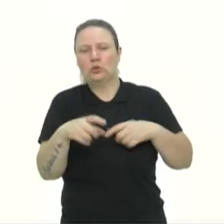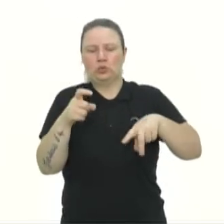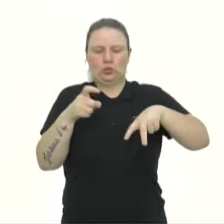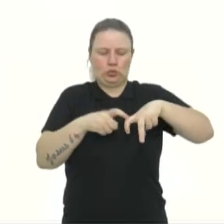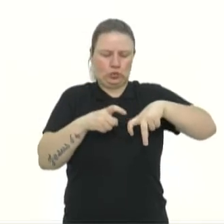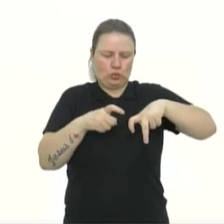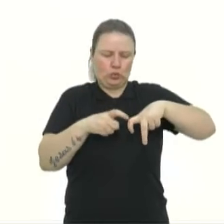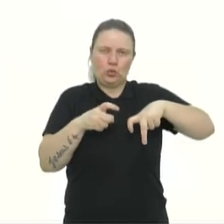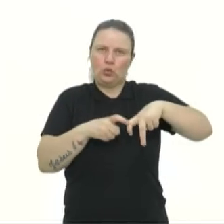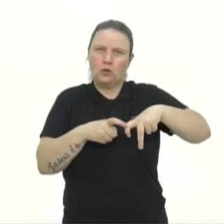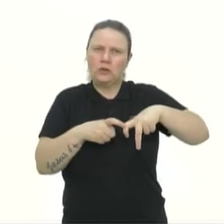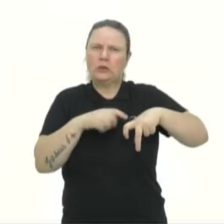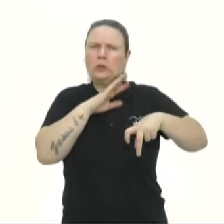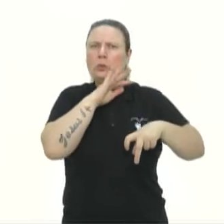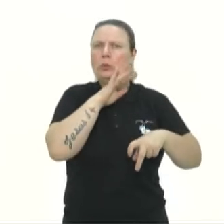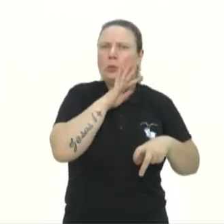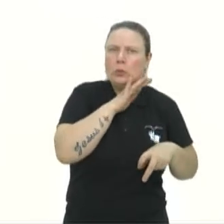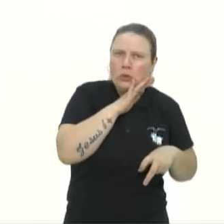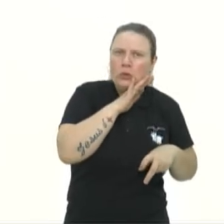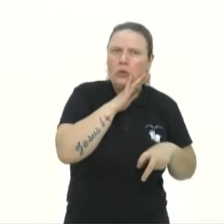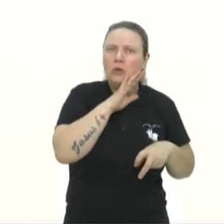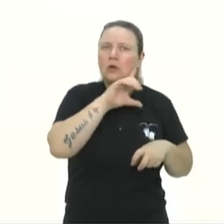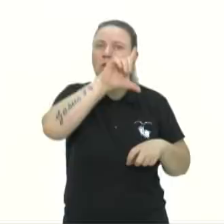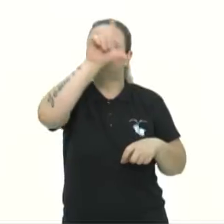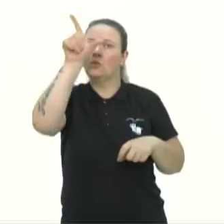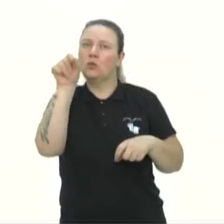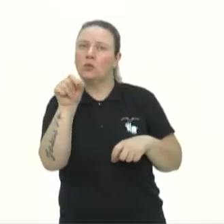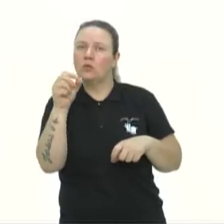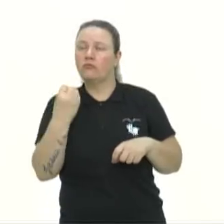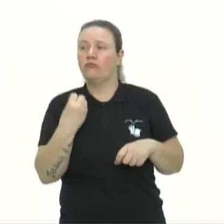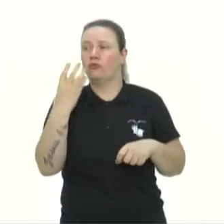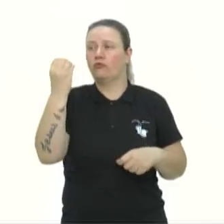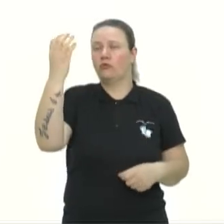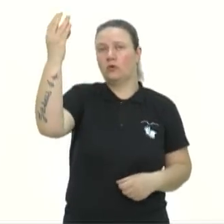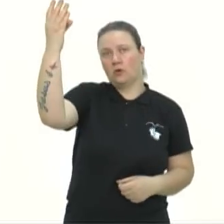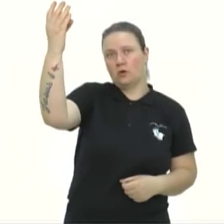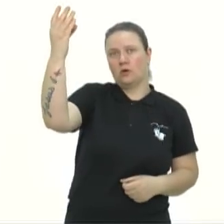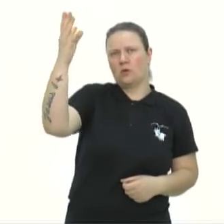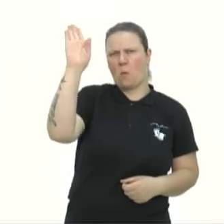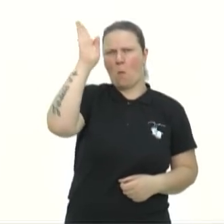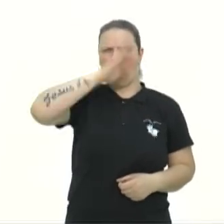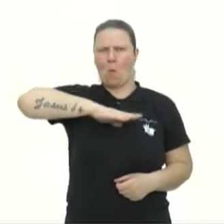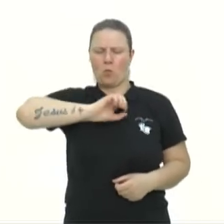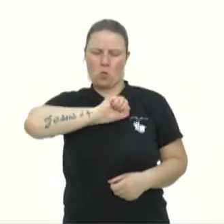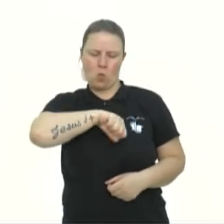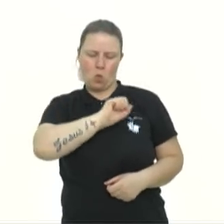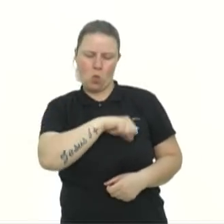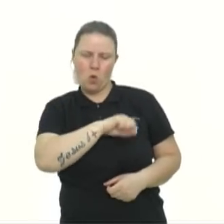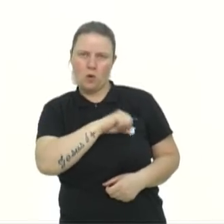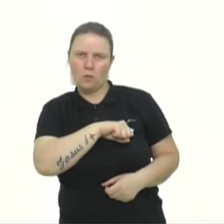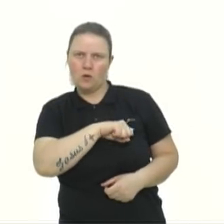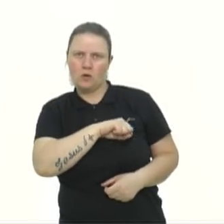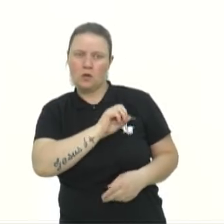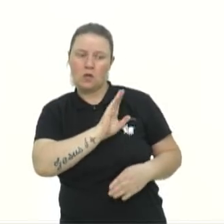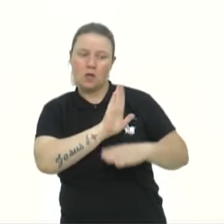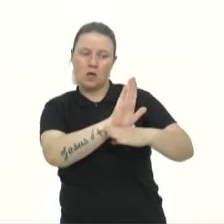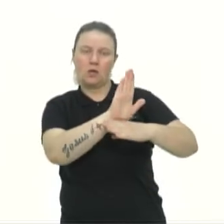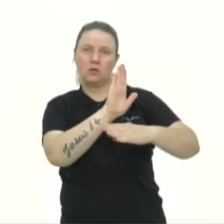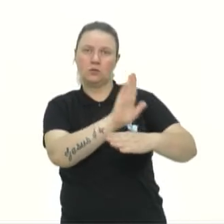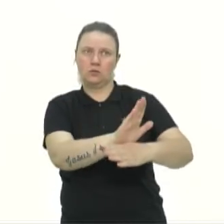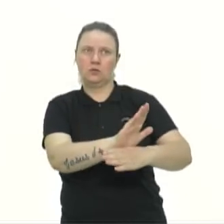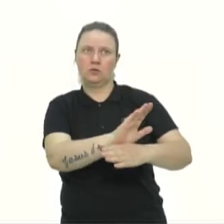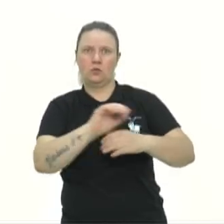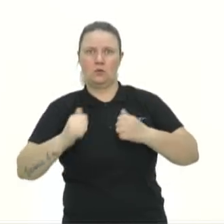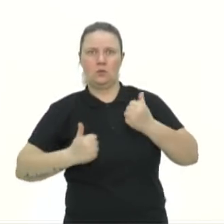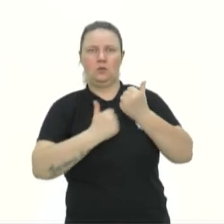joelho, ruim, lua, viagem, cruel, cooperar e